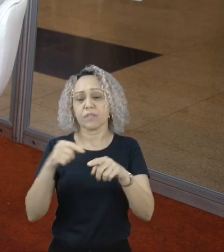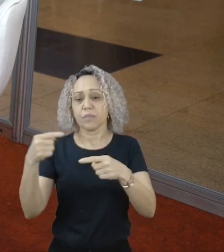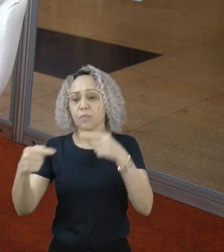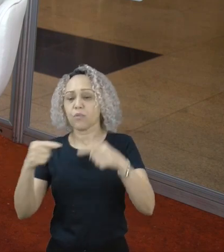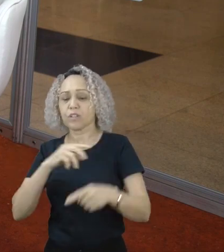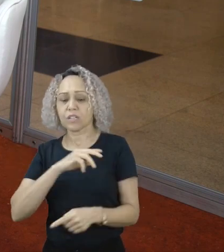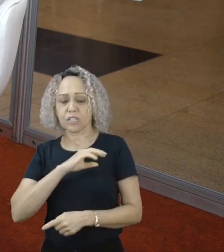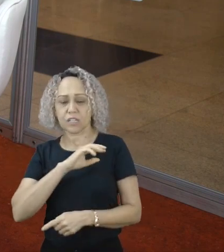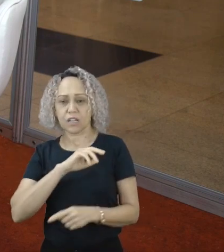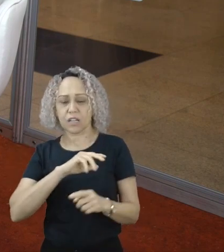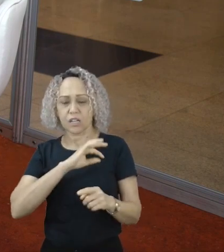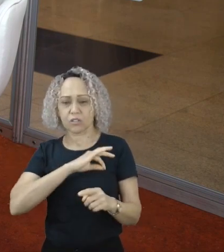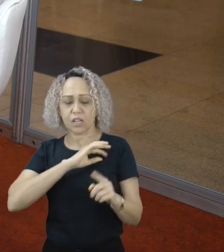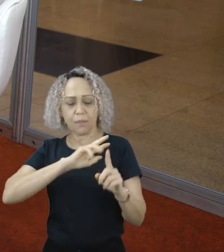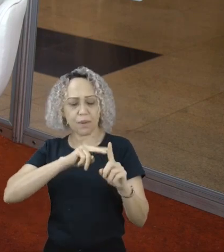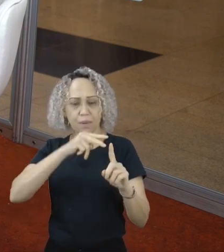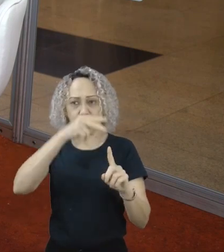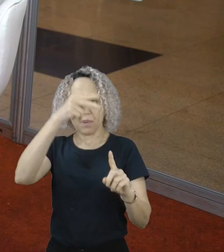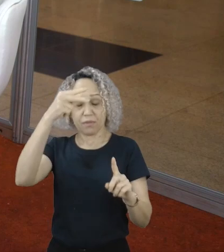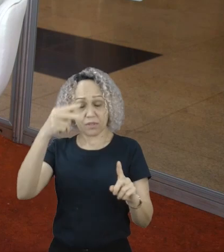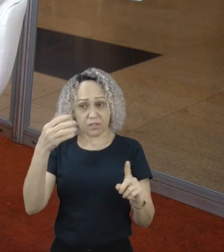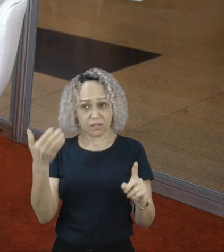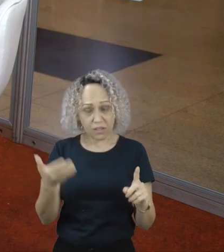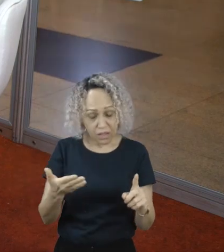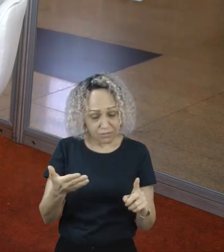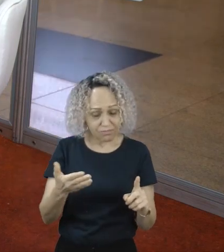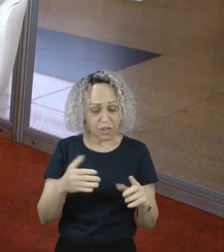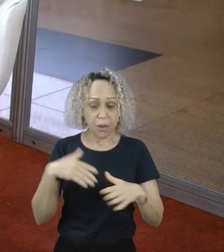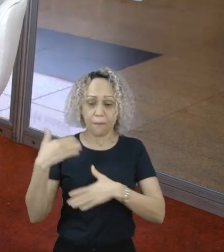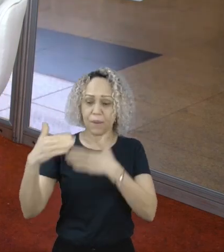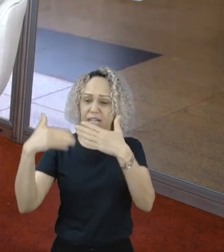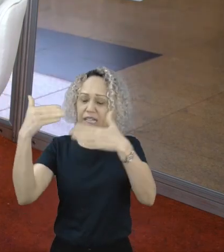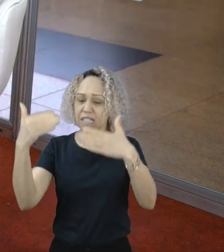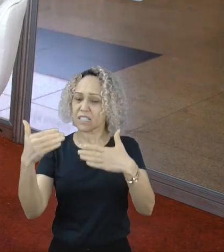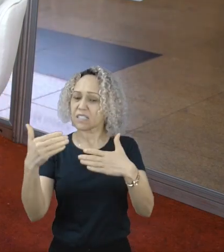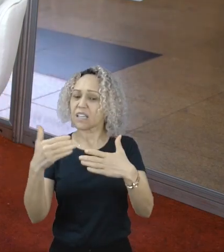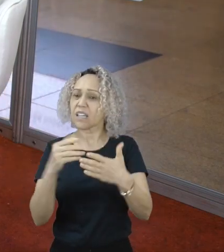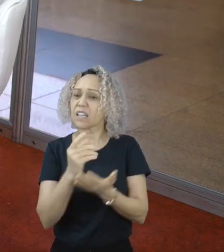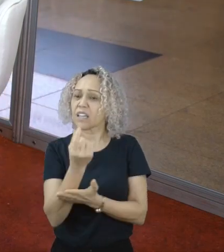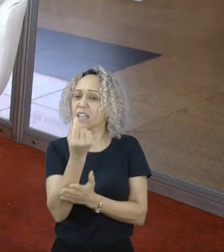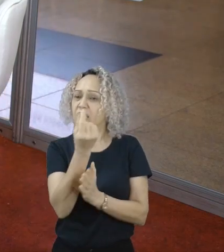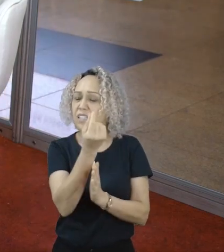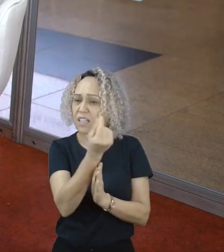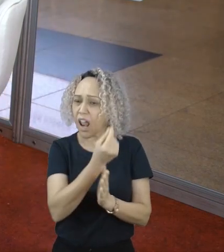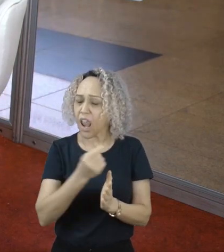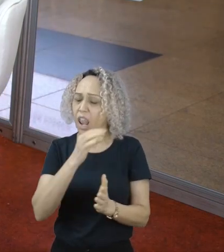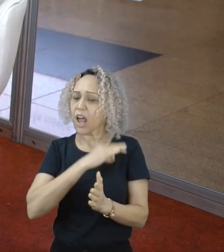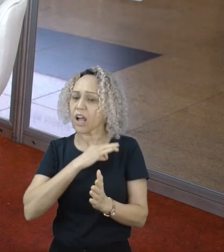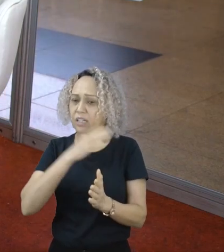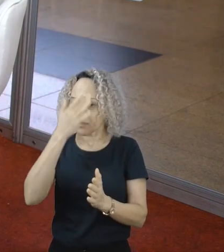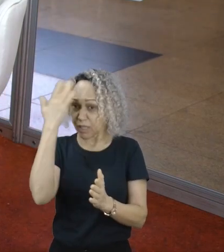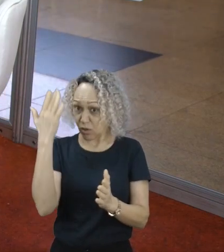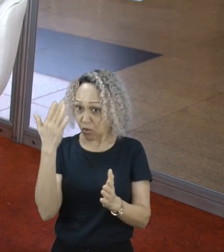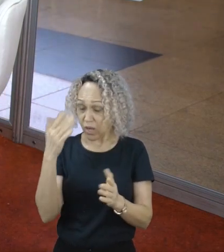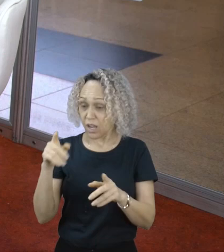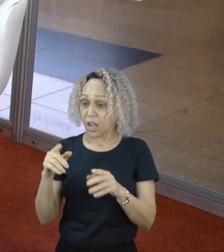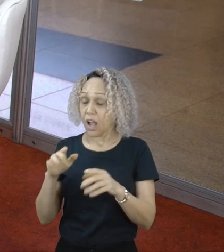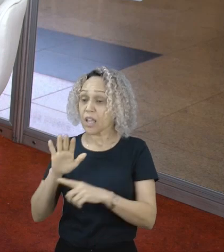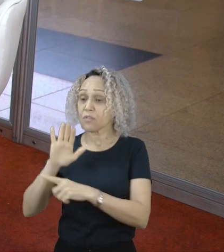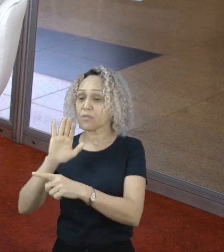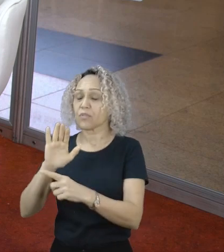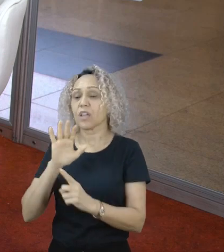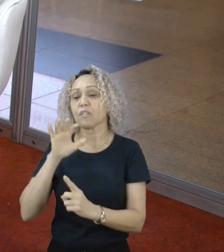mínimo seguramente será o farol desse processo de crescimento da massa salarial para poder estimular o crescimento da economia. Creio que